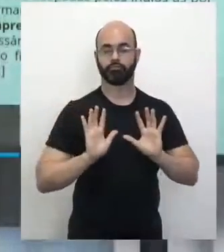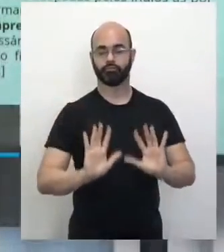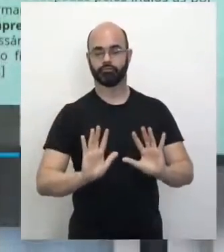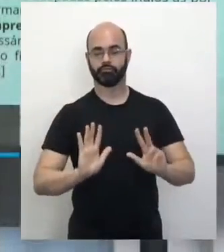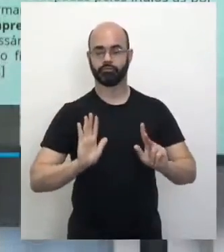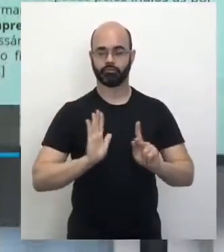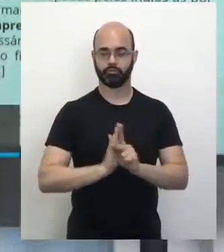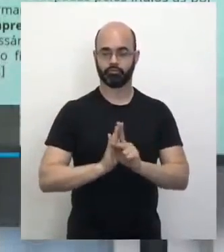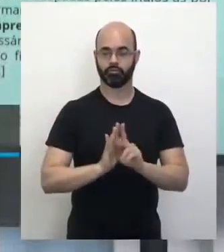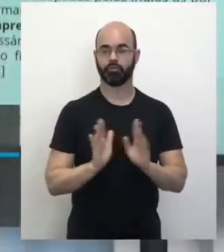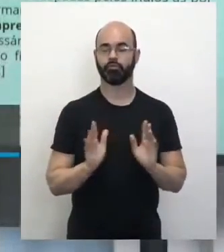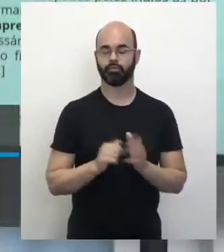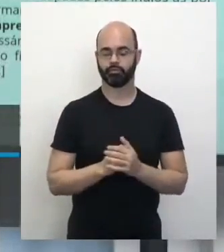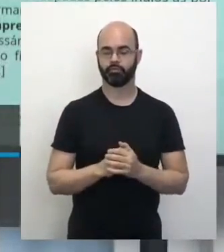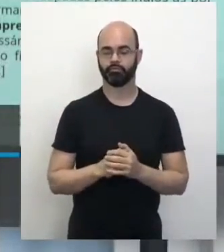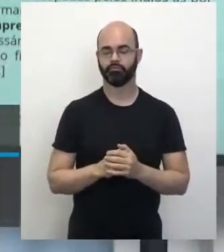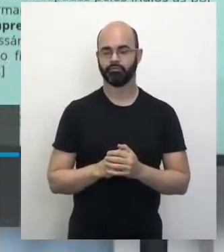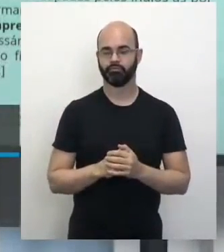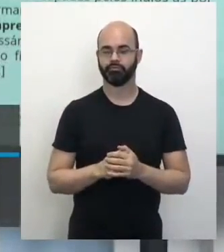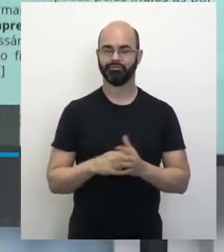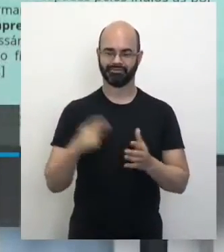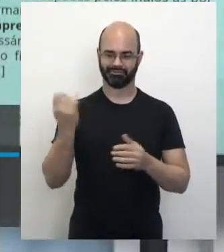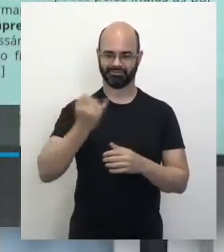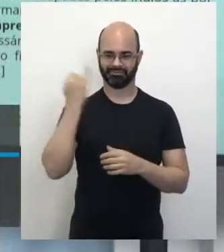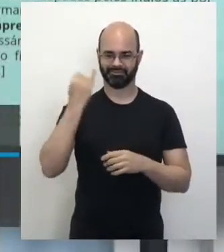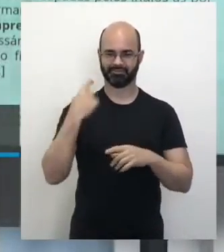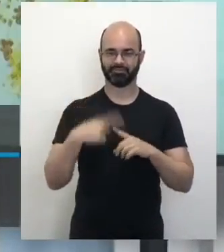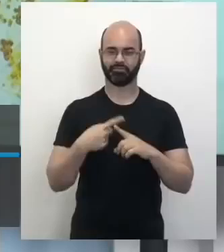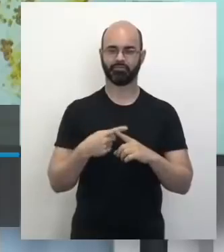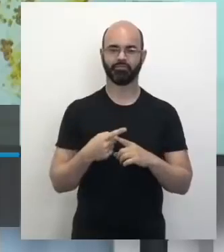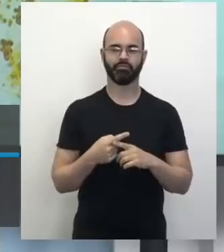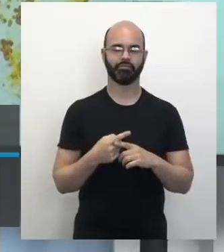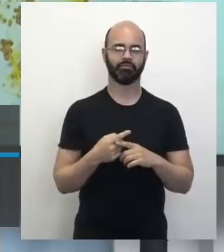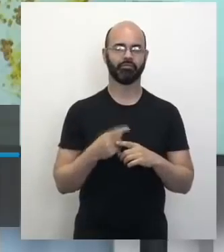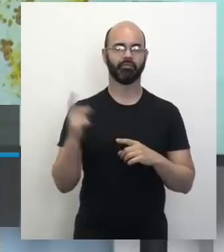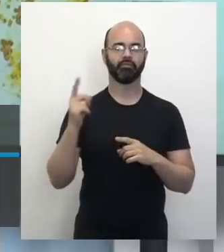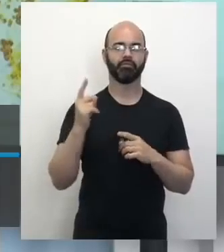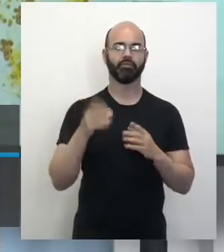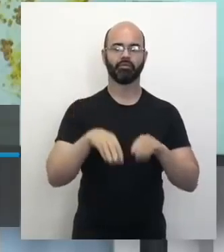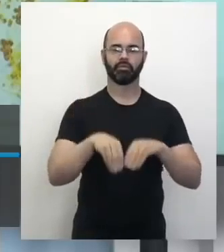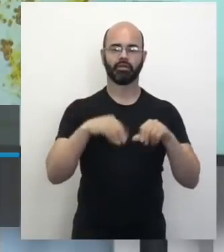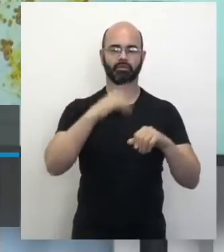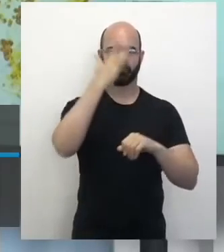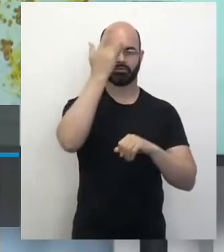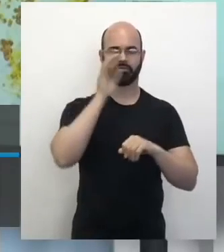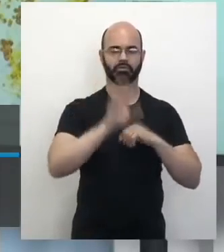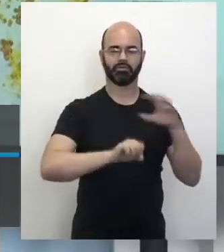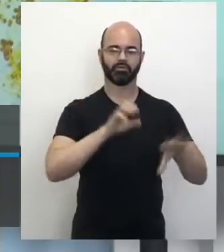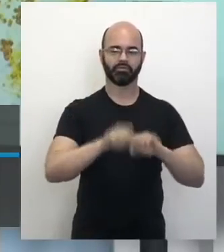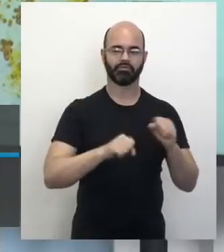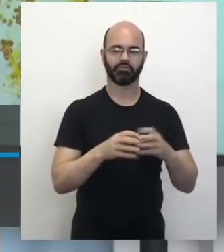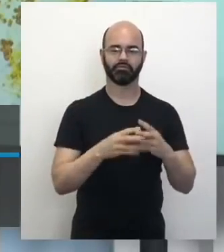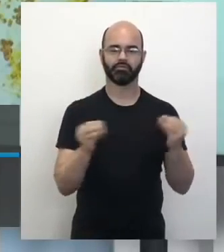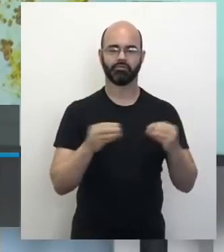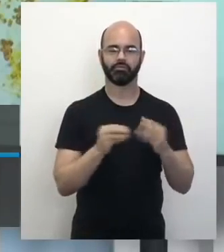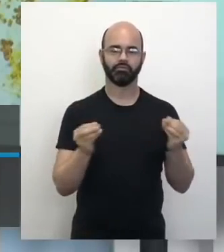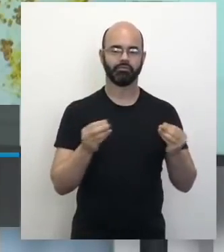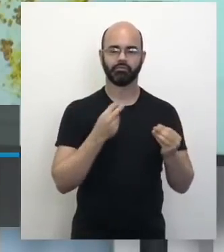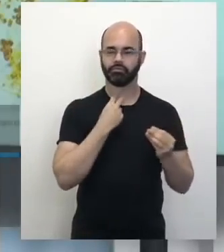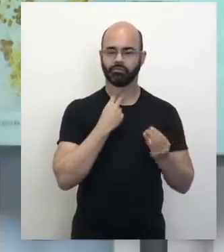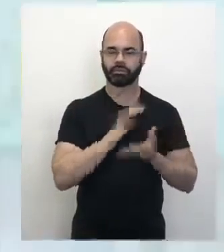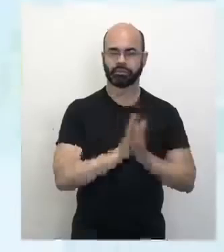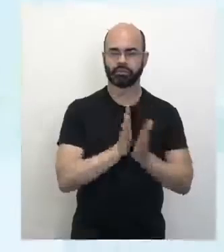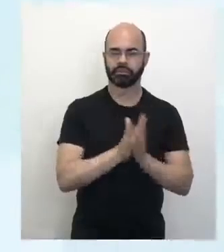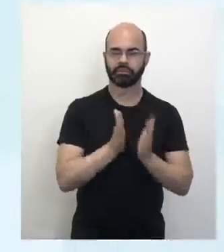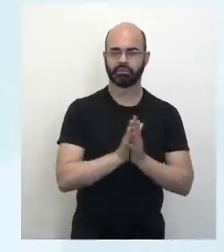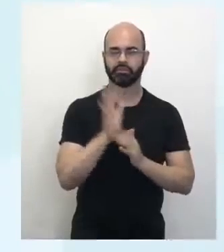importância, né, dessas terras que foram, né, usurpadas deles e a homologação das mesmas para uso e fruto. Vamos lá